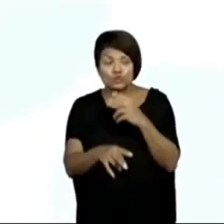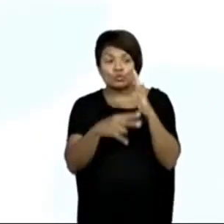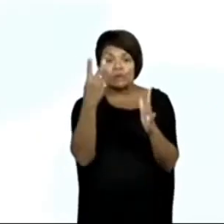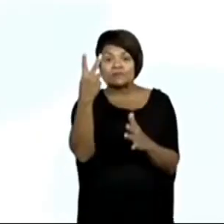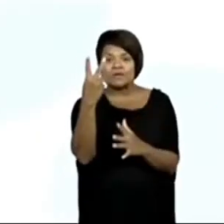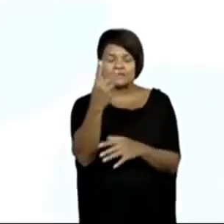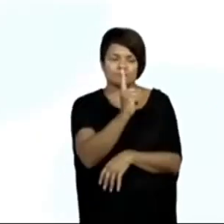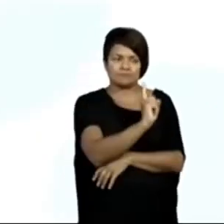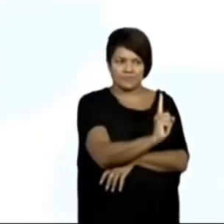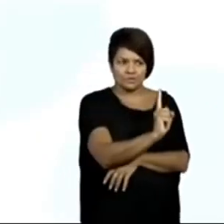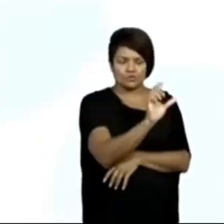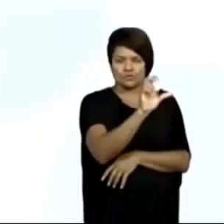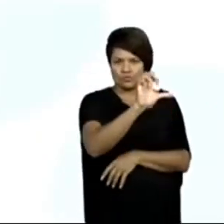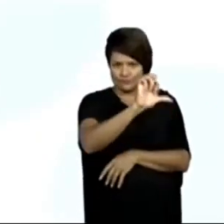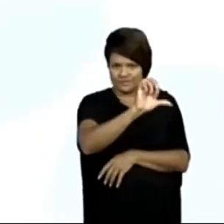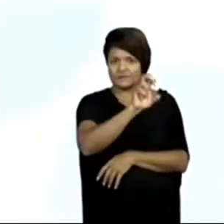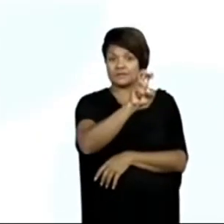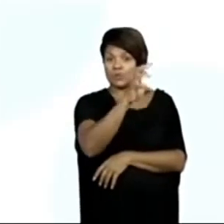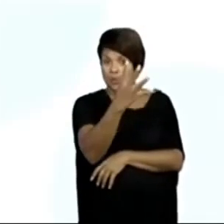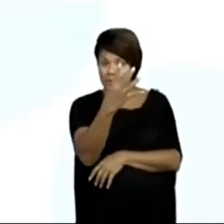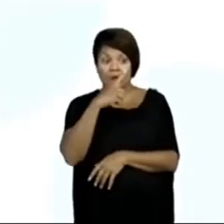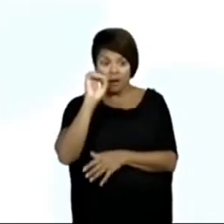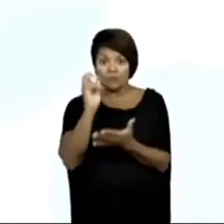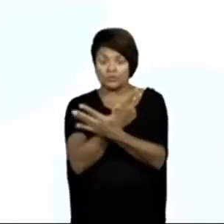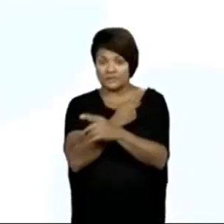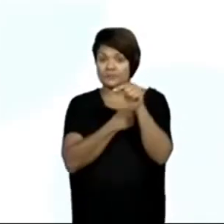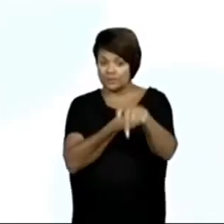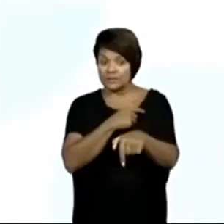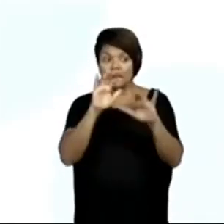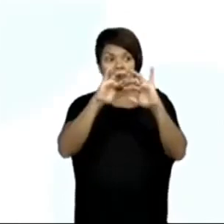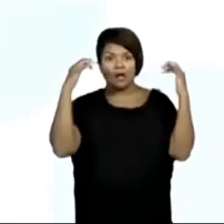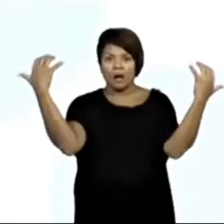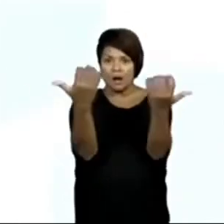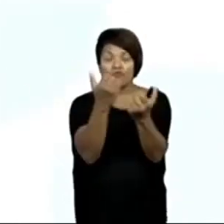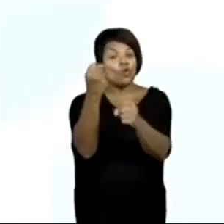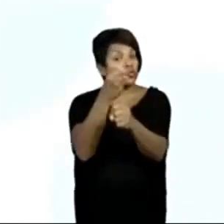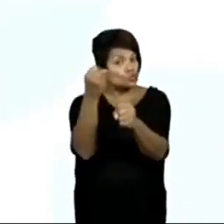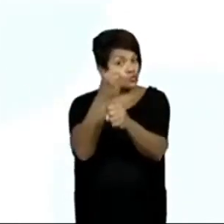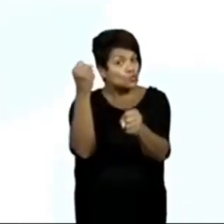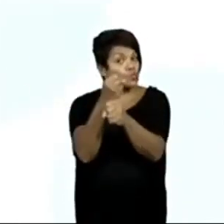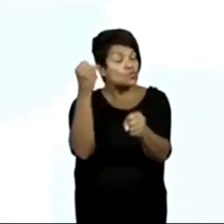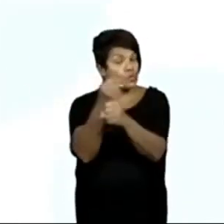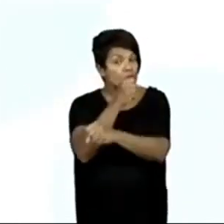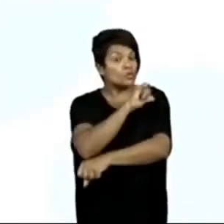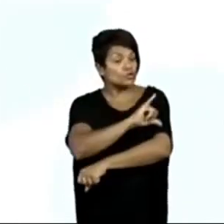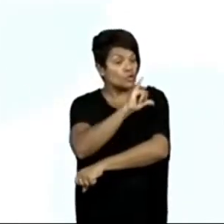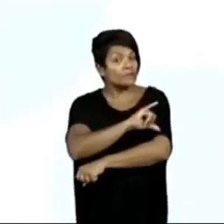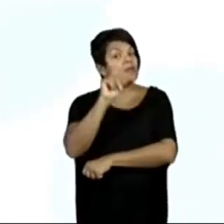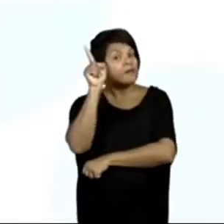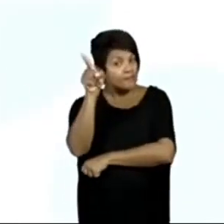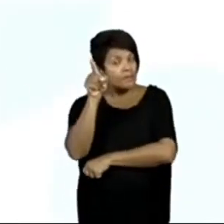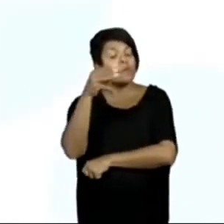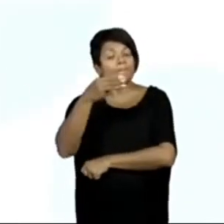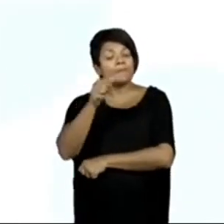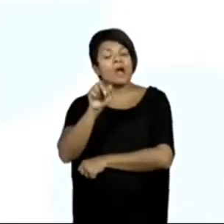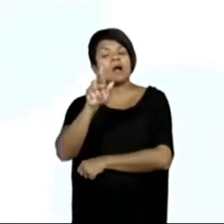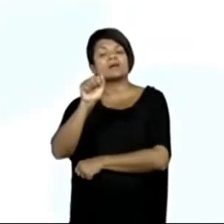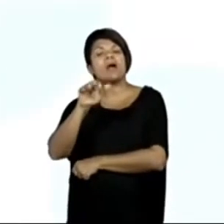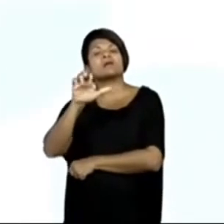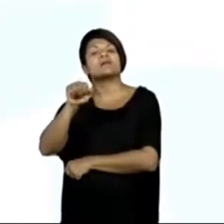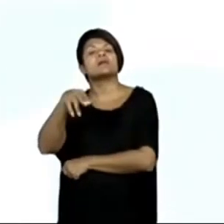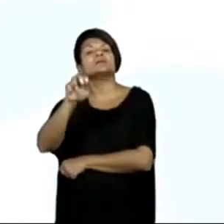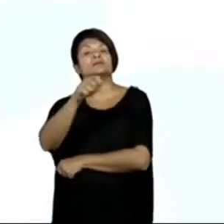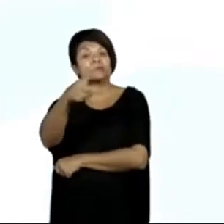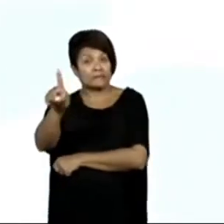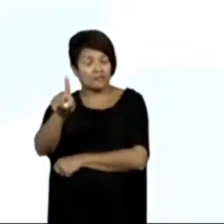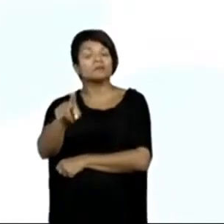em 1950, onde o estádio do Maracanã foi construído especificamente ali para sediar essa